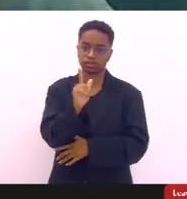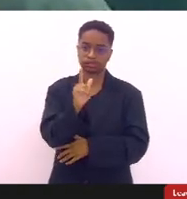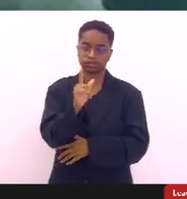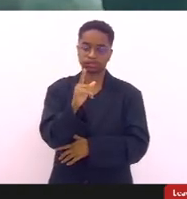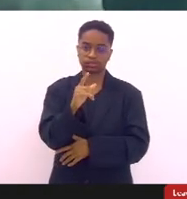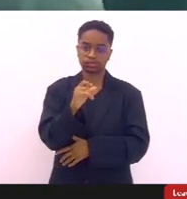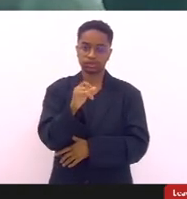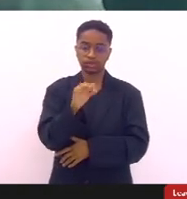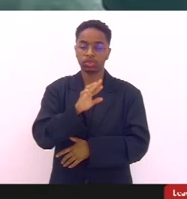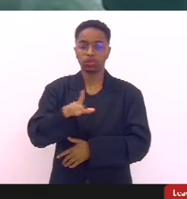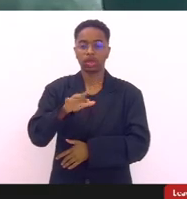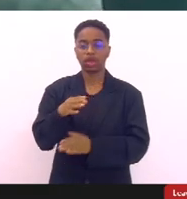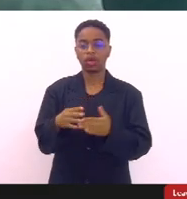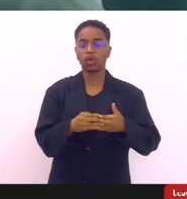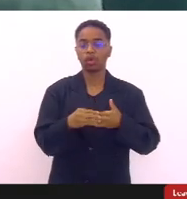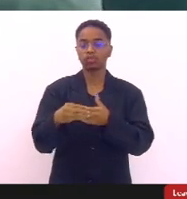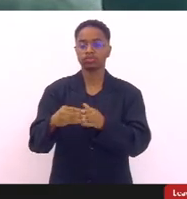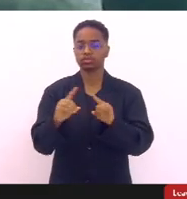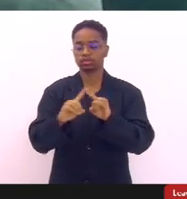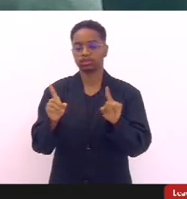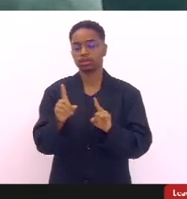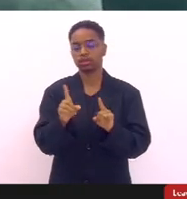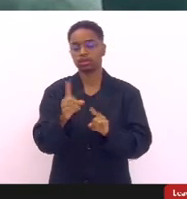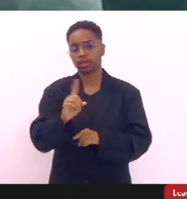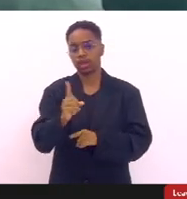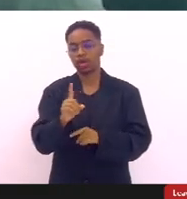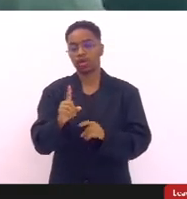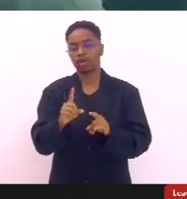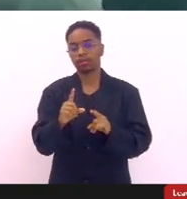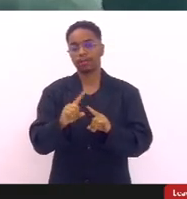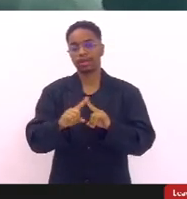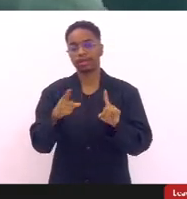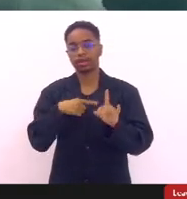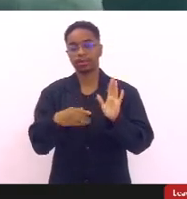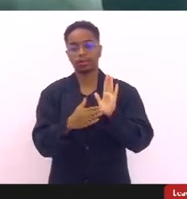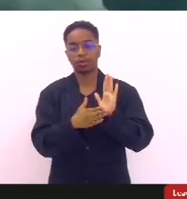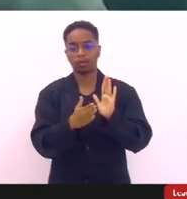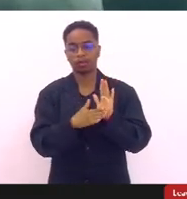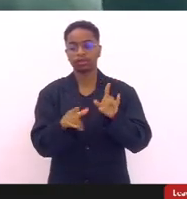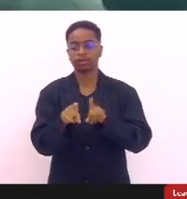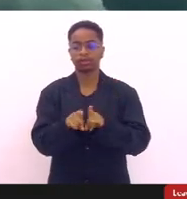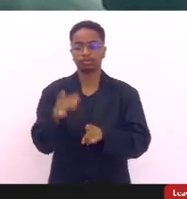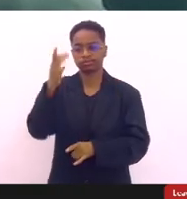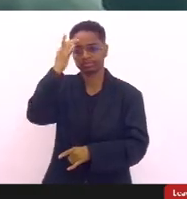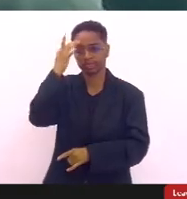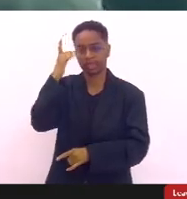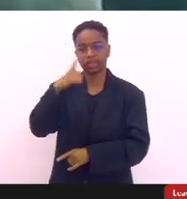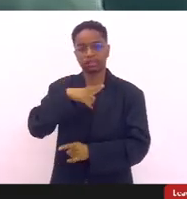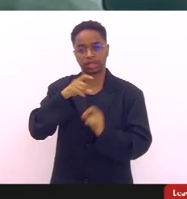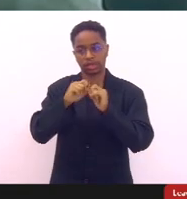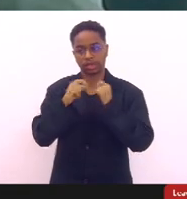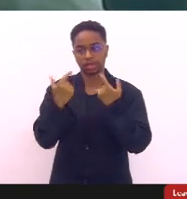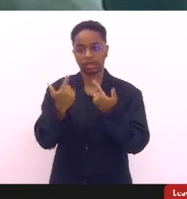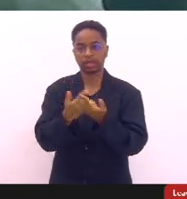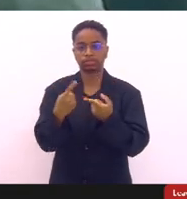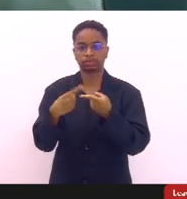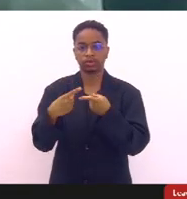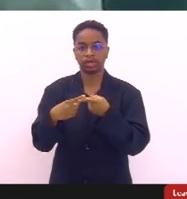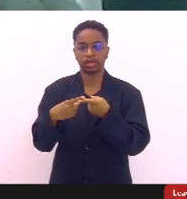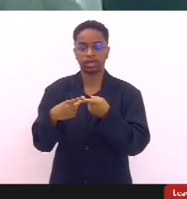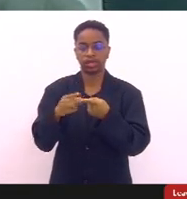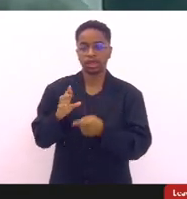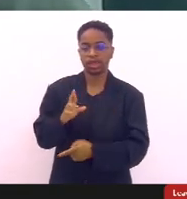na condução, mas na proposição, né, sabendo que a gente tem, né, a LERJ é a voz do povo, a